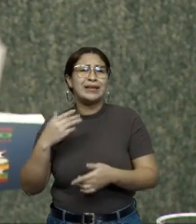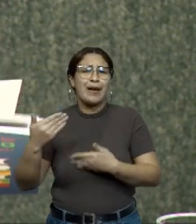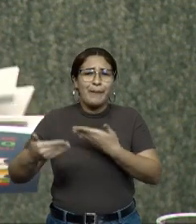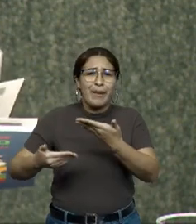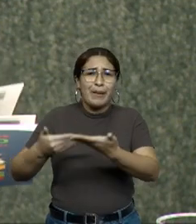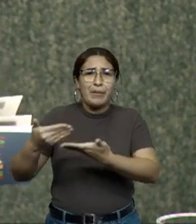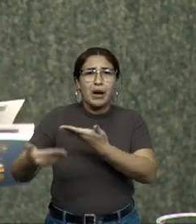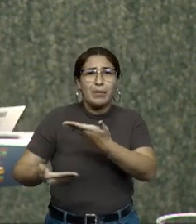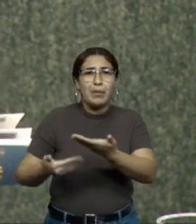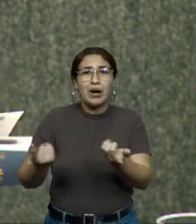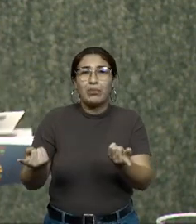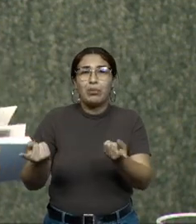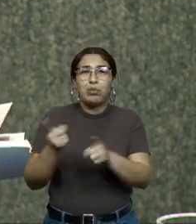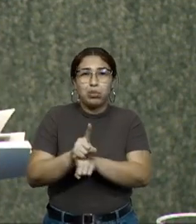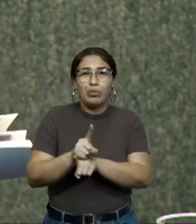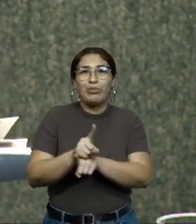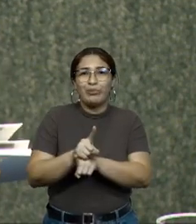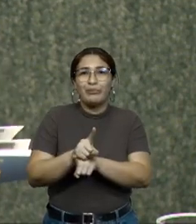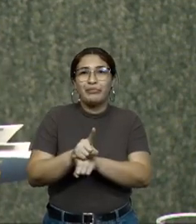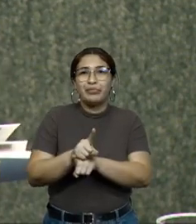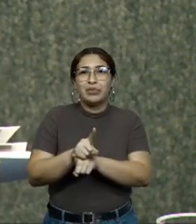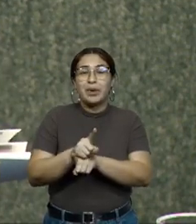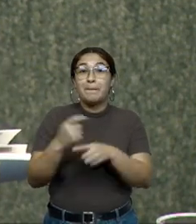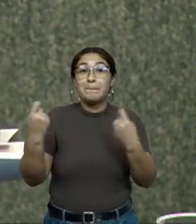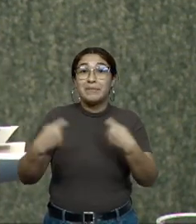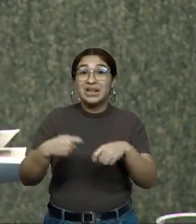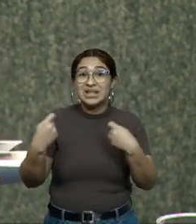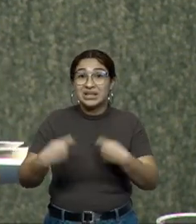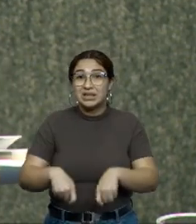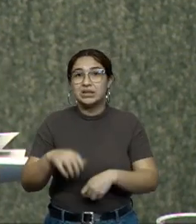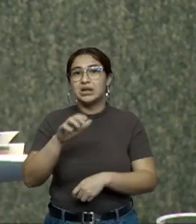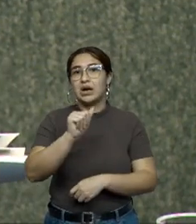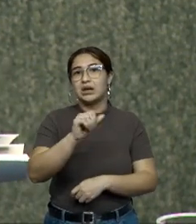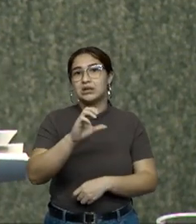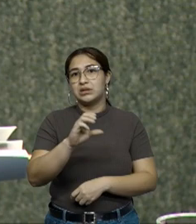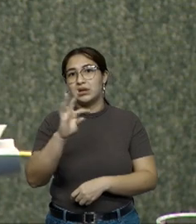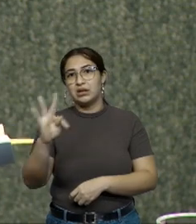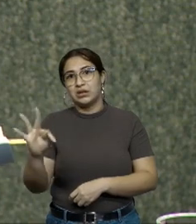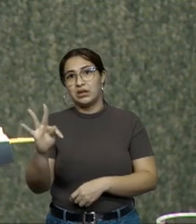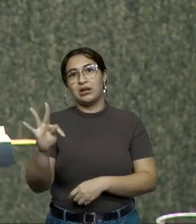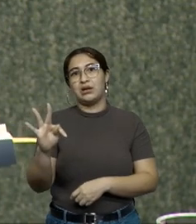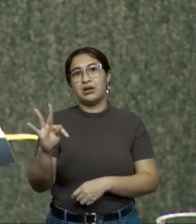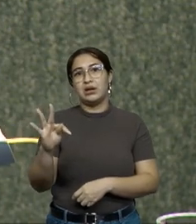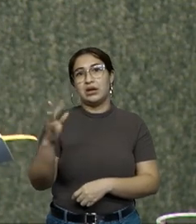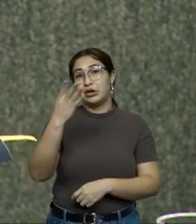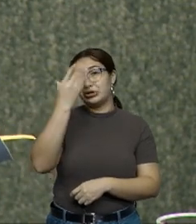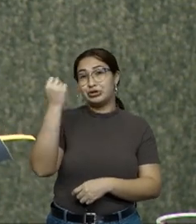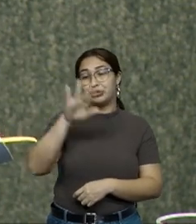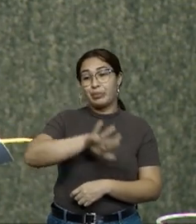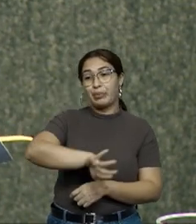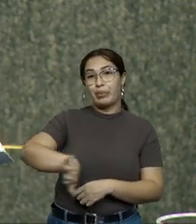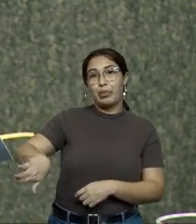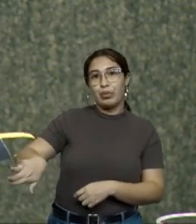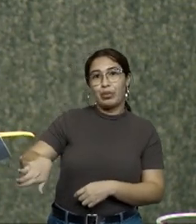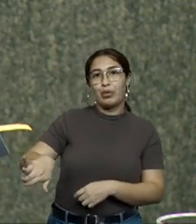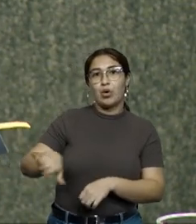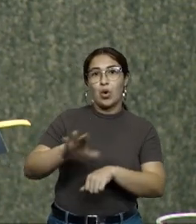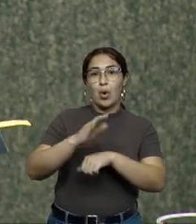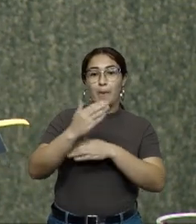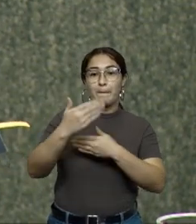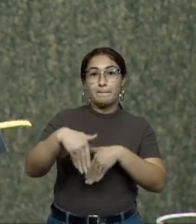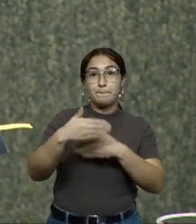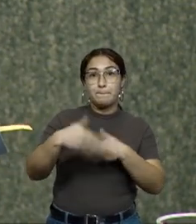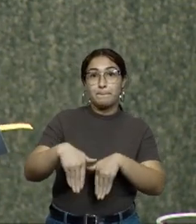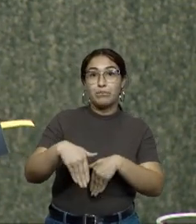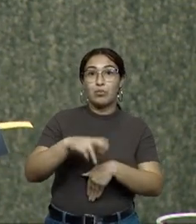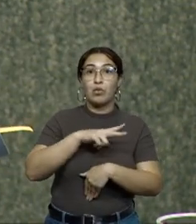inverso virou regra ter Professor act virou regra esqueceu concurso público e virou